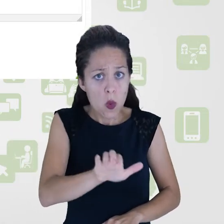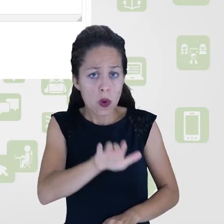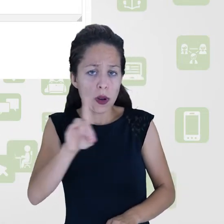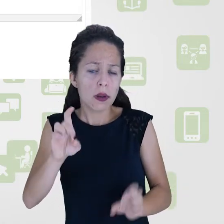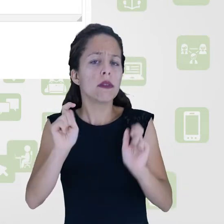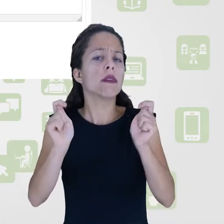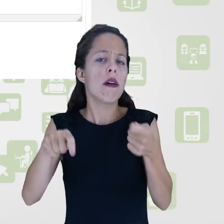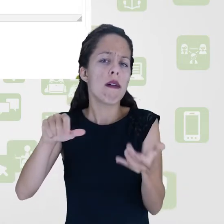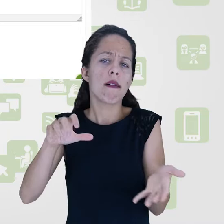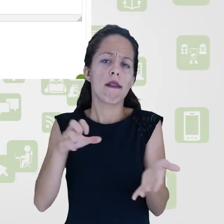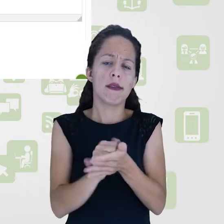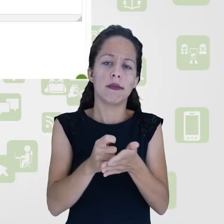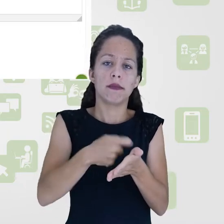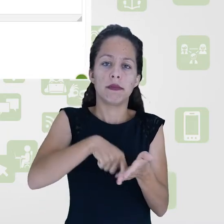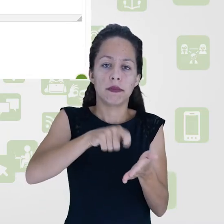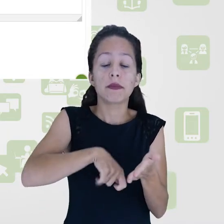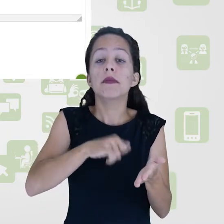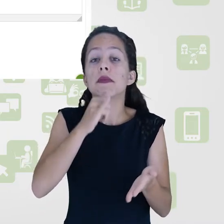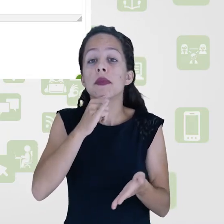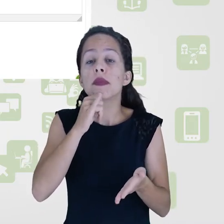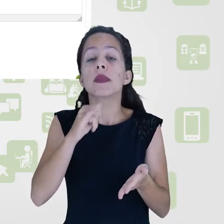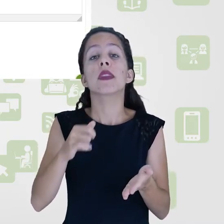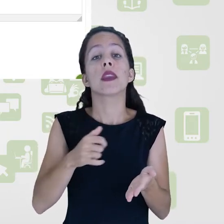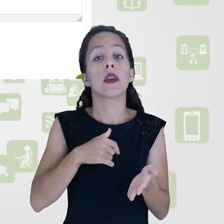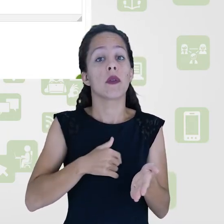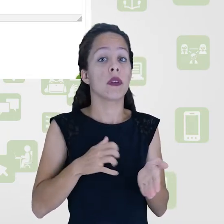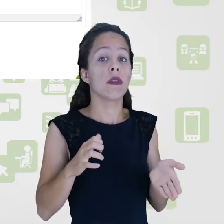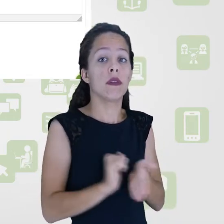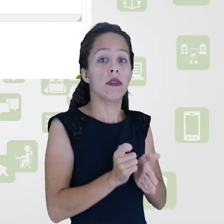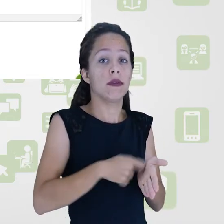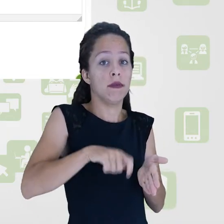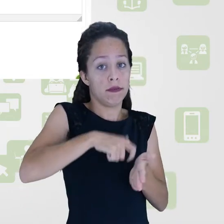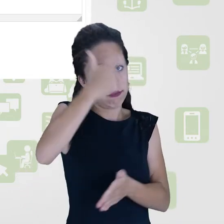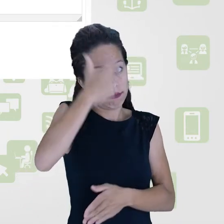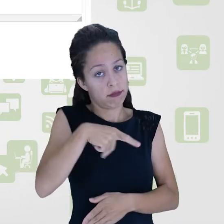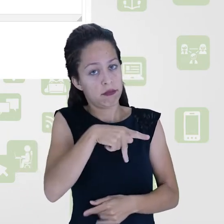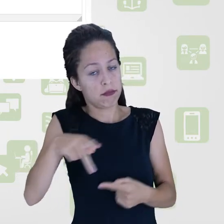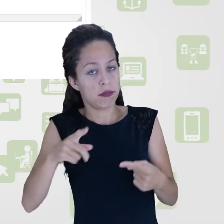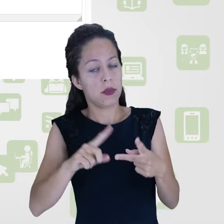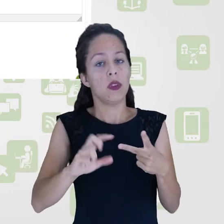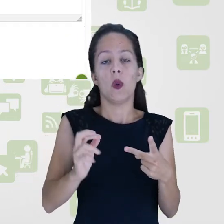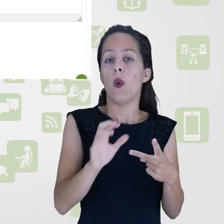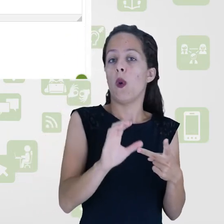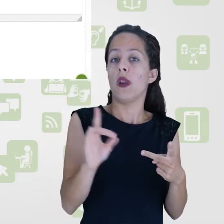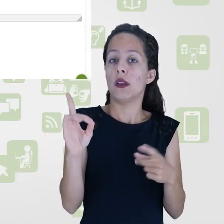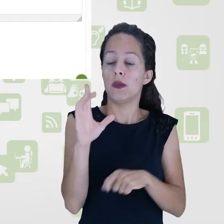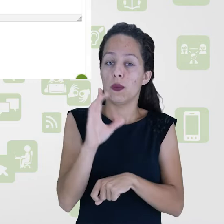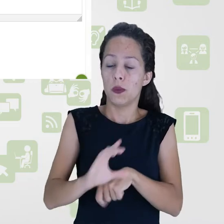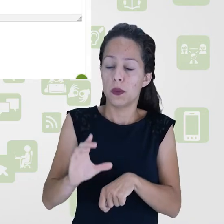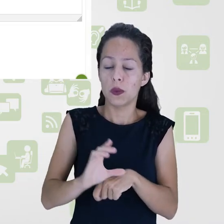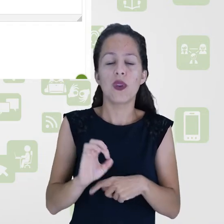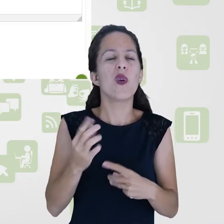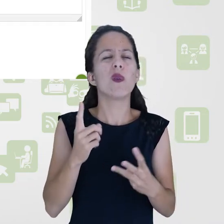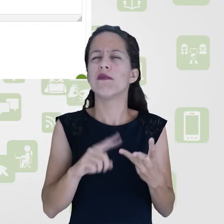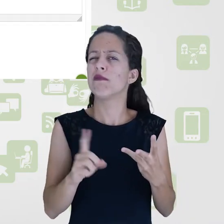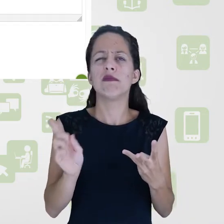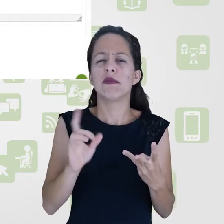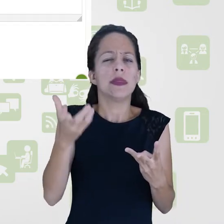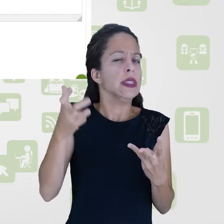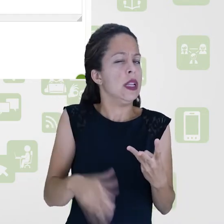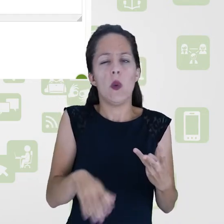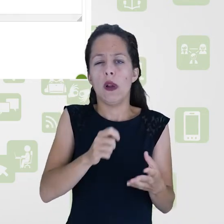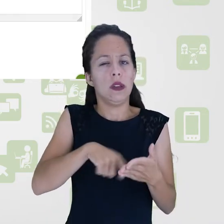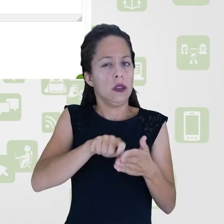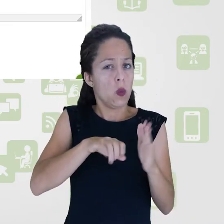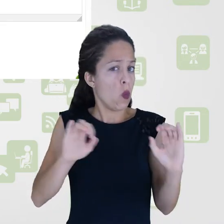possível cadastrar. Então, por exemplo, eu cadastrei uma assinatura minha como professora, outra como coordenação de um curso, ou não quero